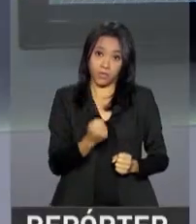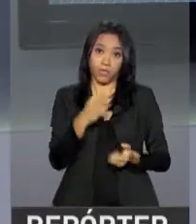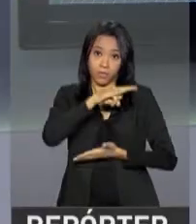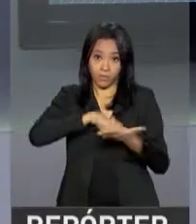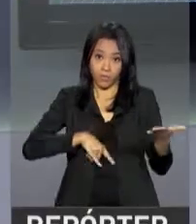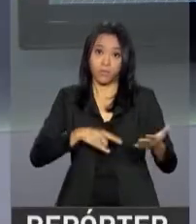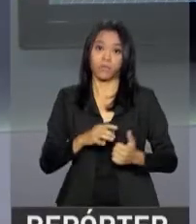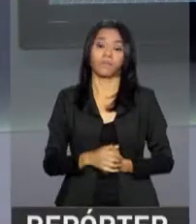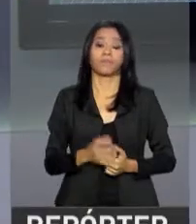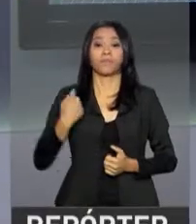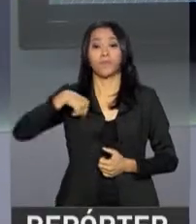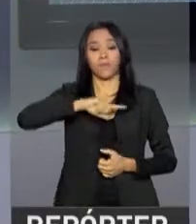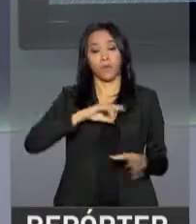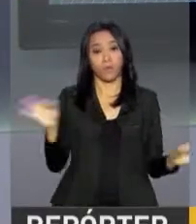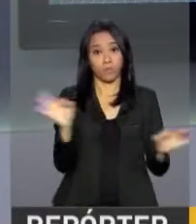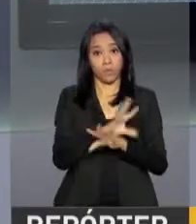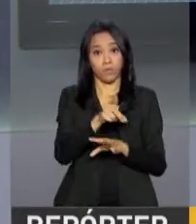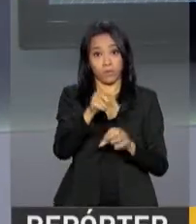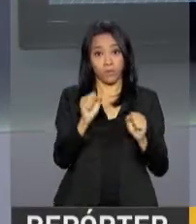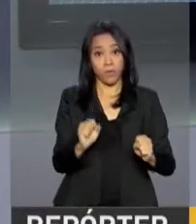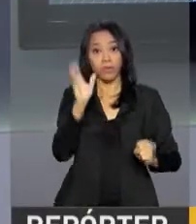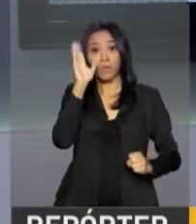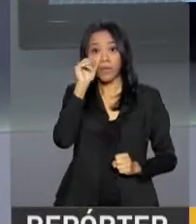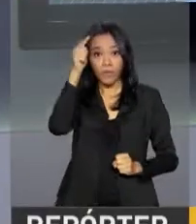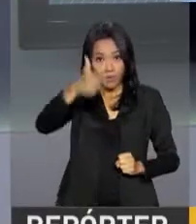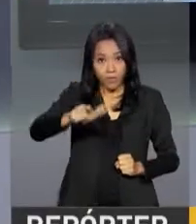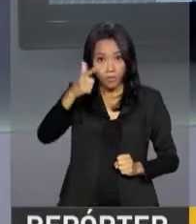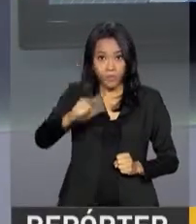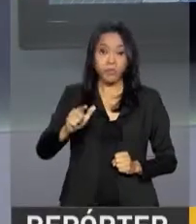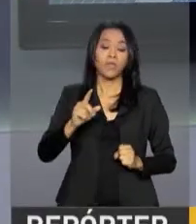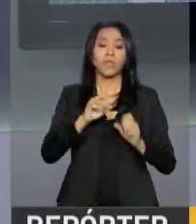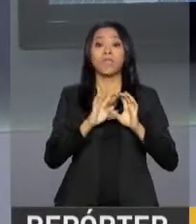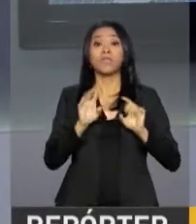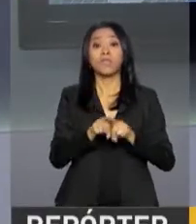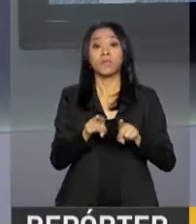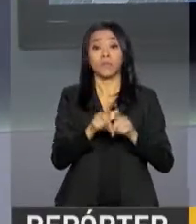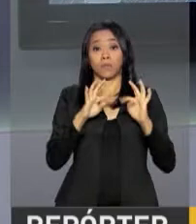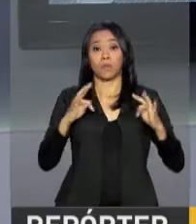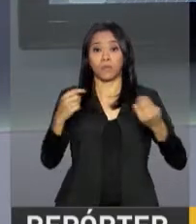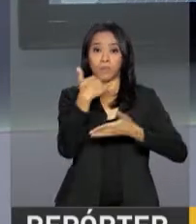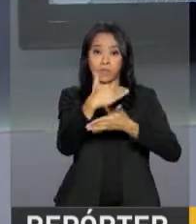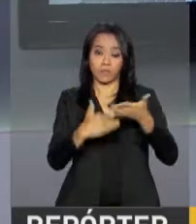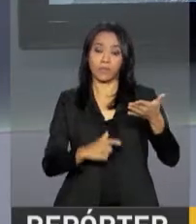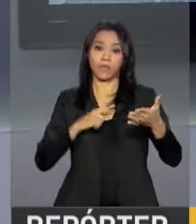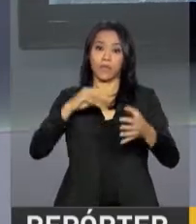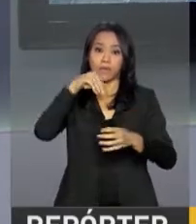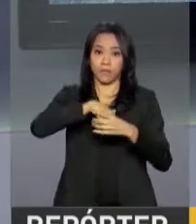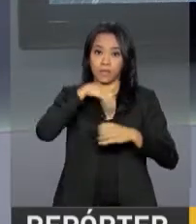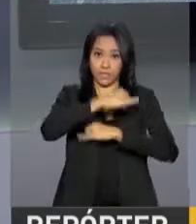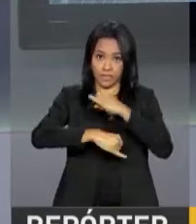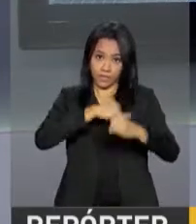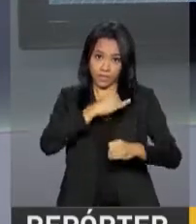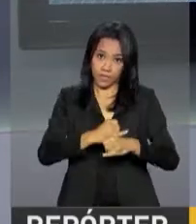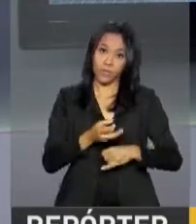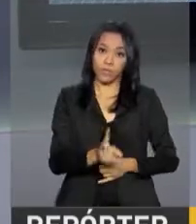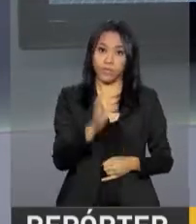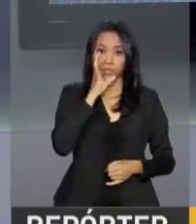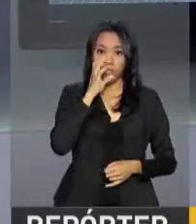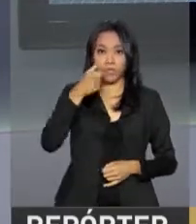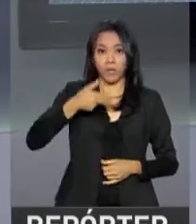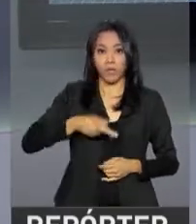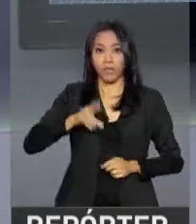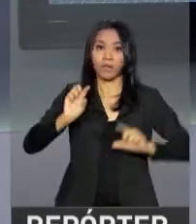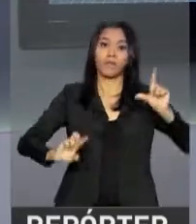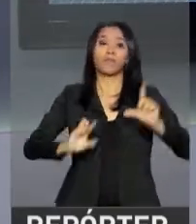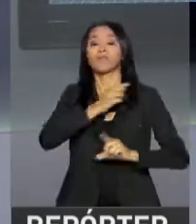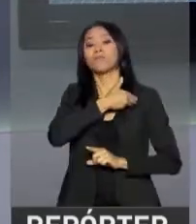nós ficamos por aqui você pode ver as reportagens no youtube e toda a nossa programação também está na internet continue na